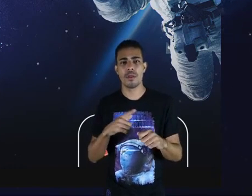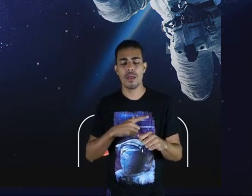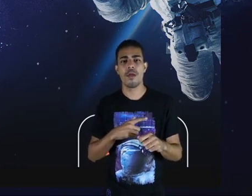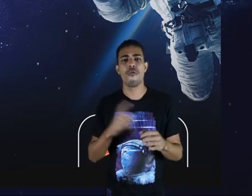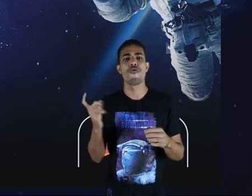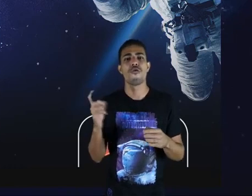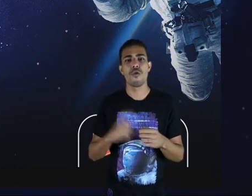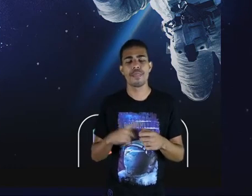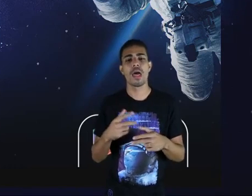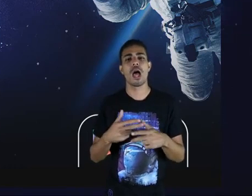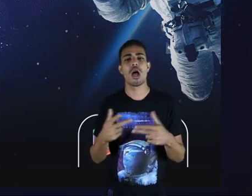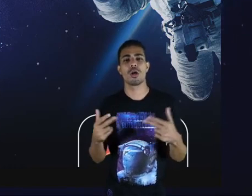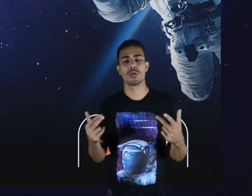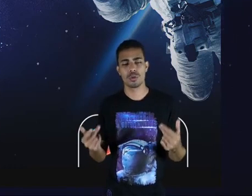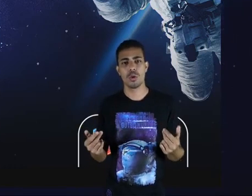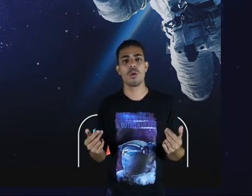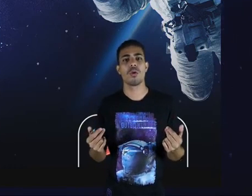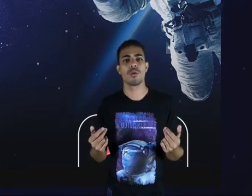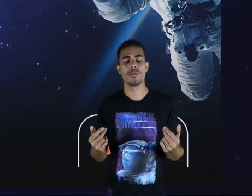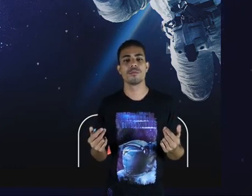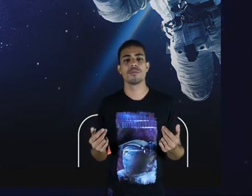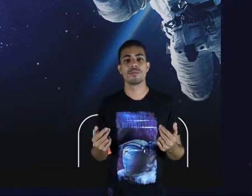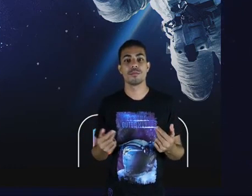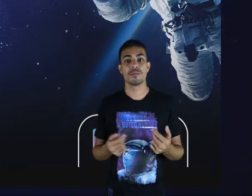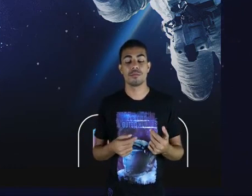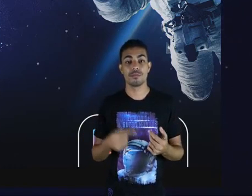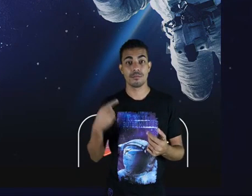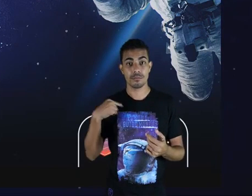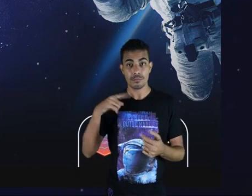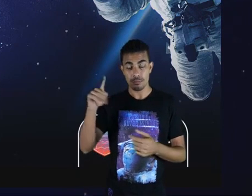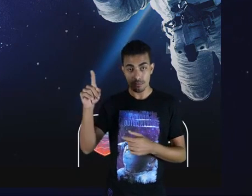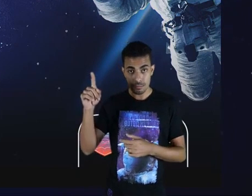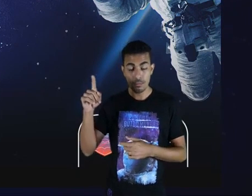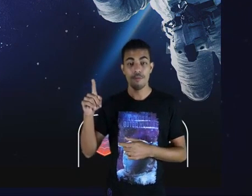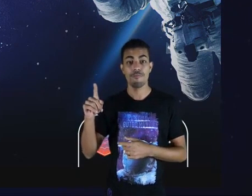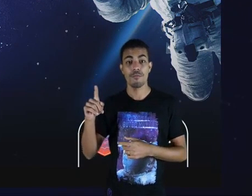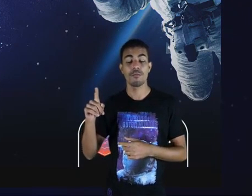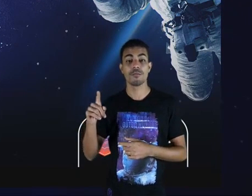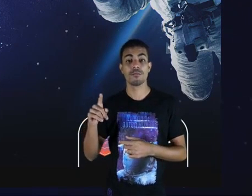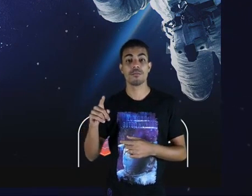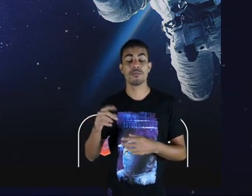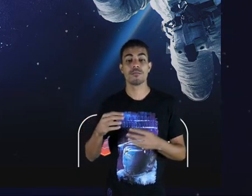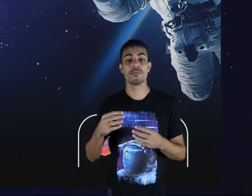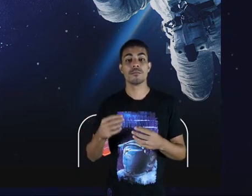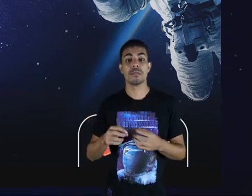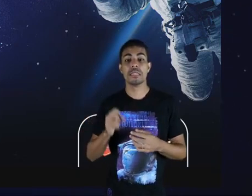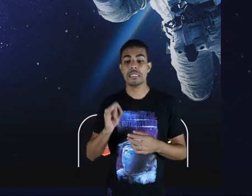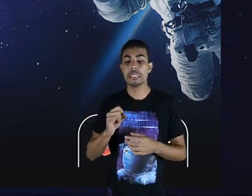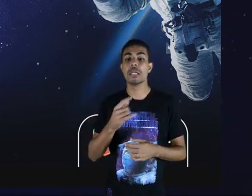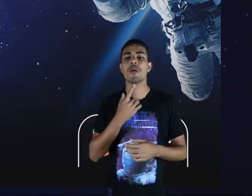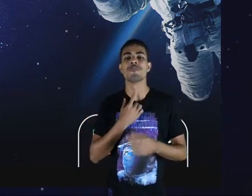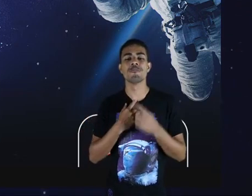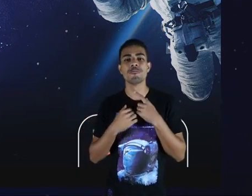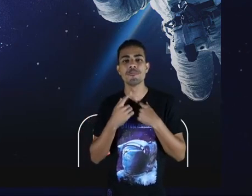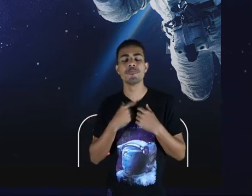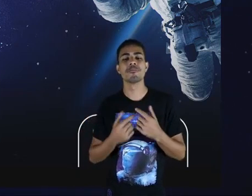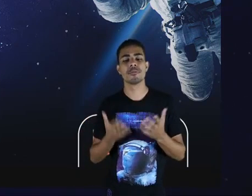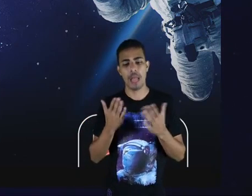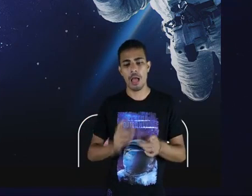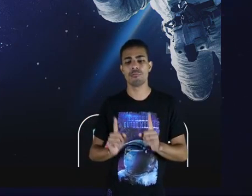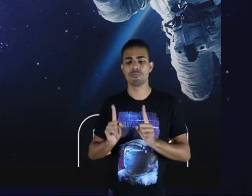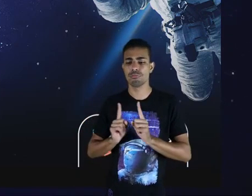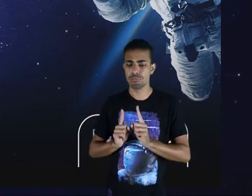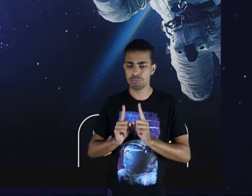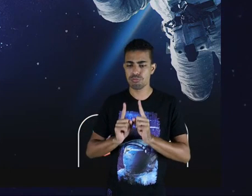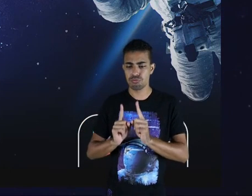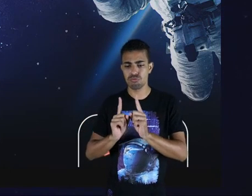coisas boas deste mundo. Voltado. Se eles tivessem desejado. Eles estavam caminhando